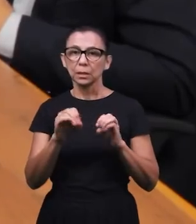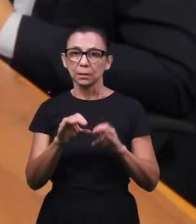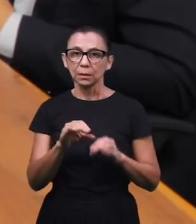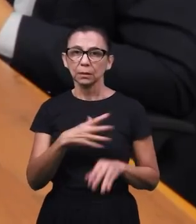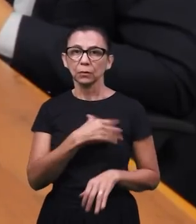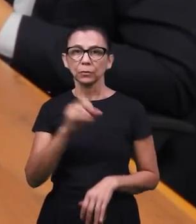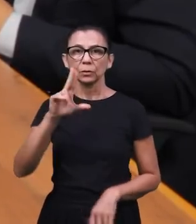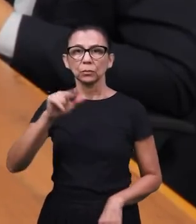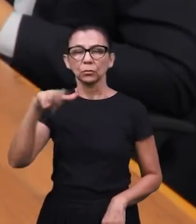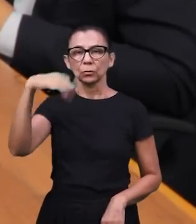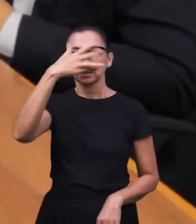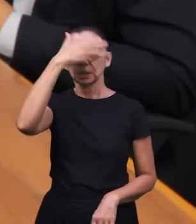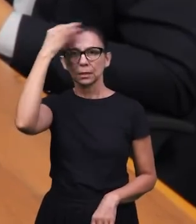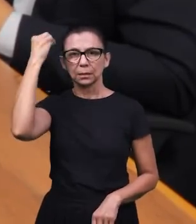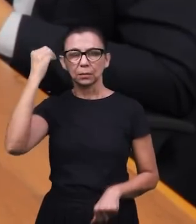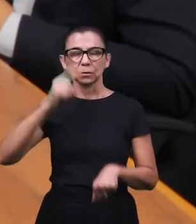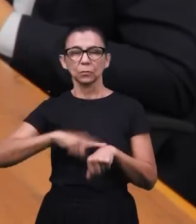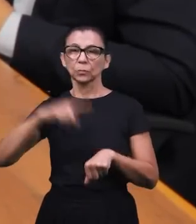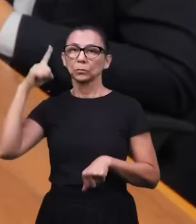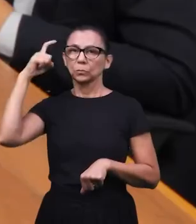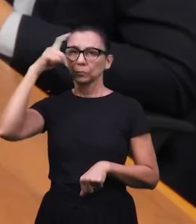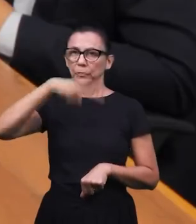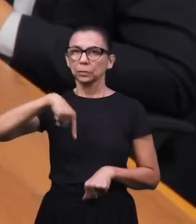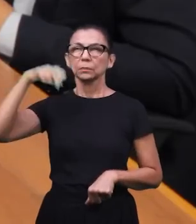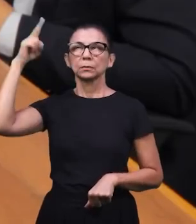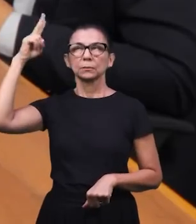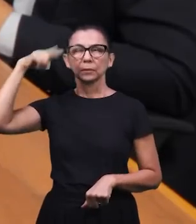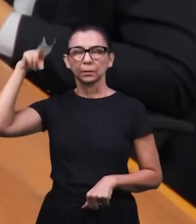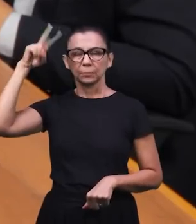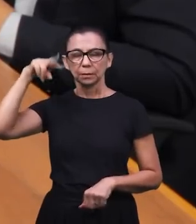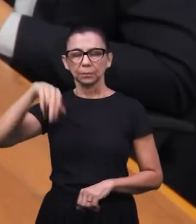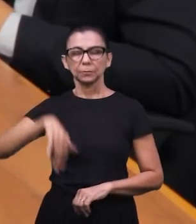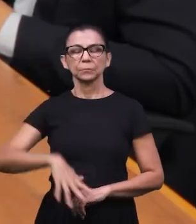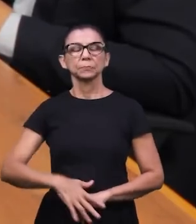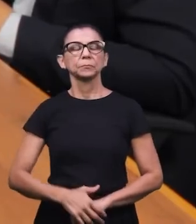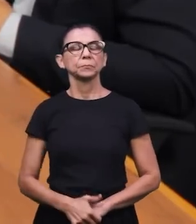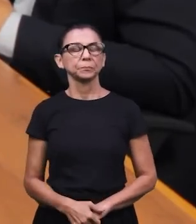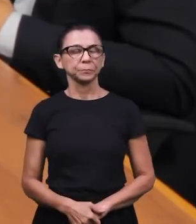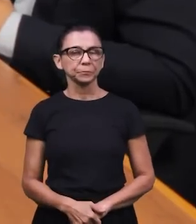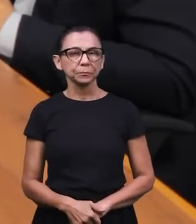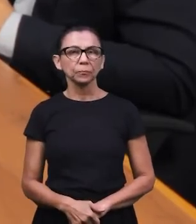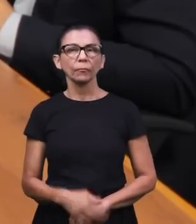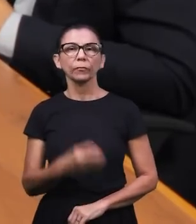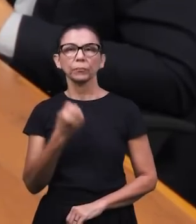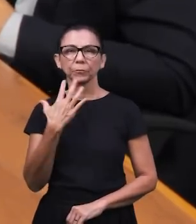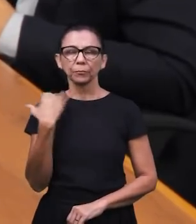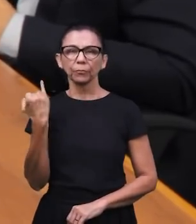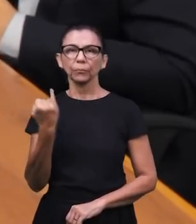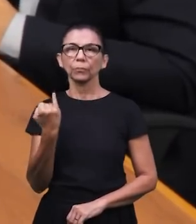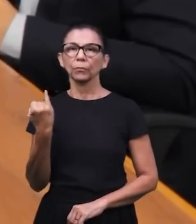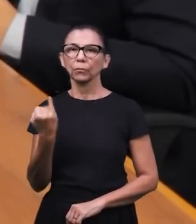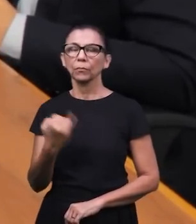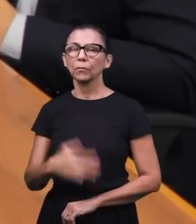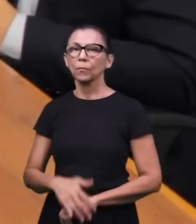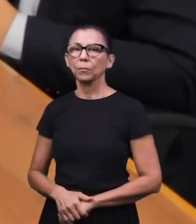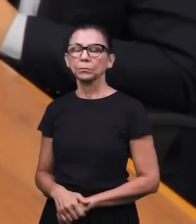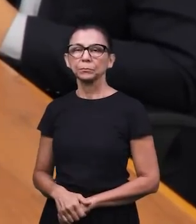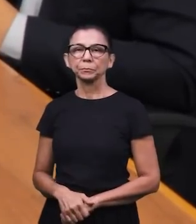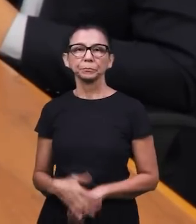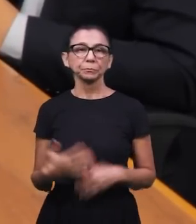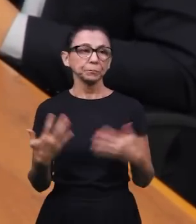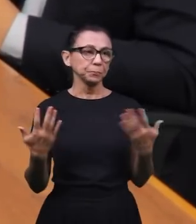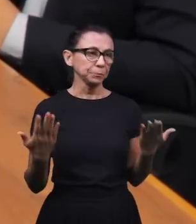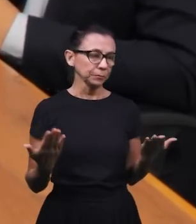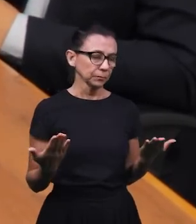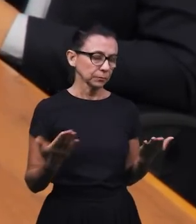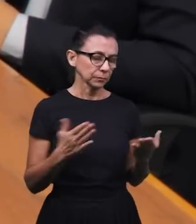esquecer. Na hora mais difícil, ele vai lembrar que é uma alternativa para ele, viu? Muito bem, essa palavra é importante, não podia deixar de ser dita mesmo. Bom,